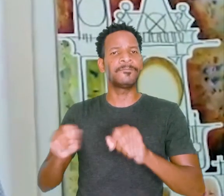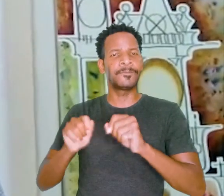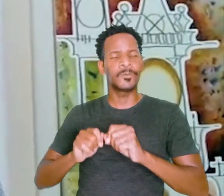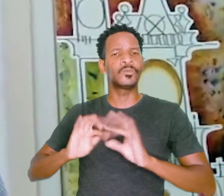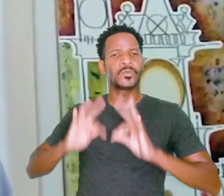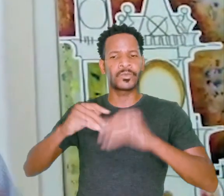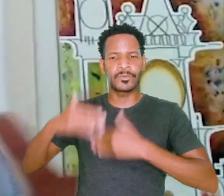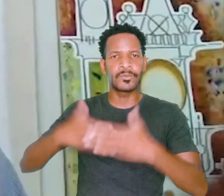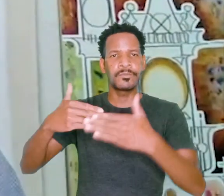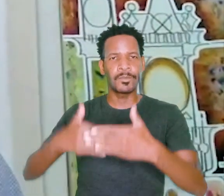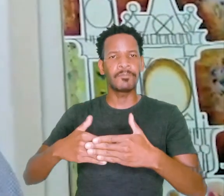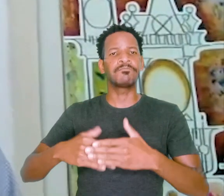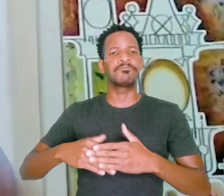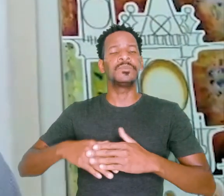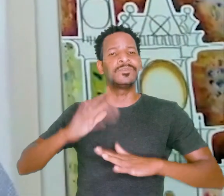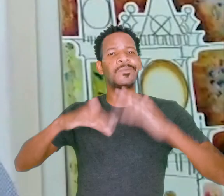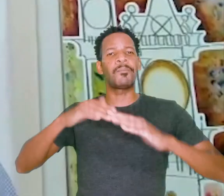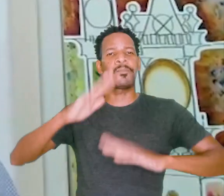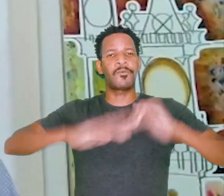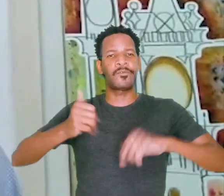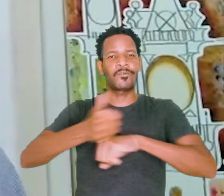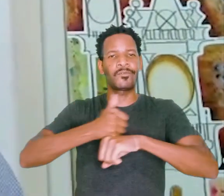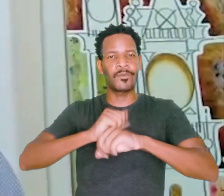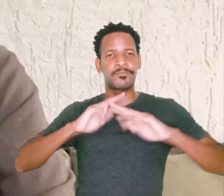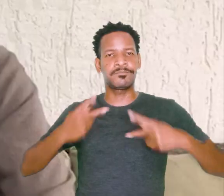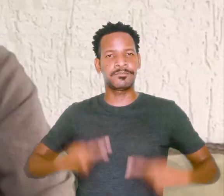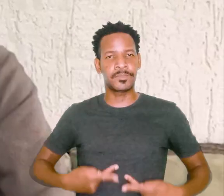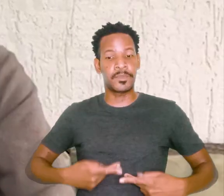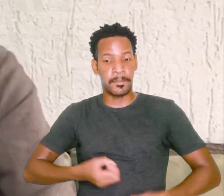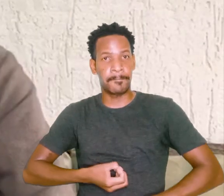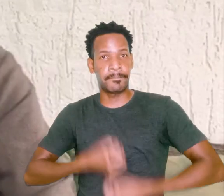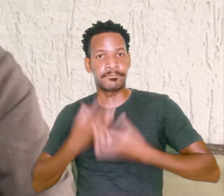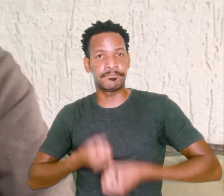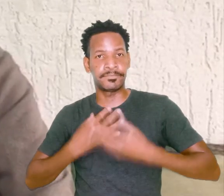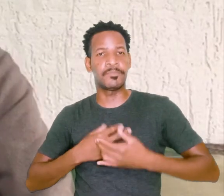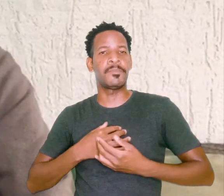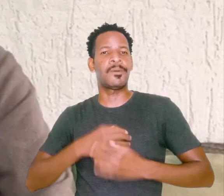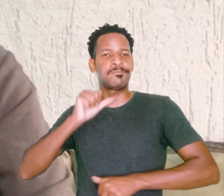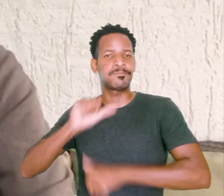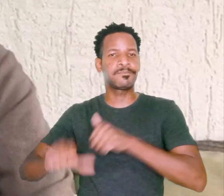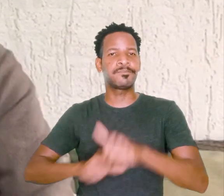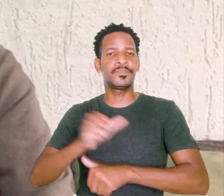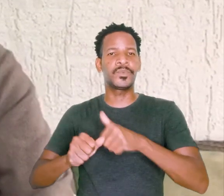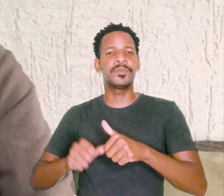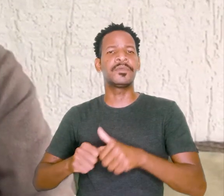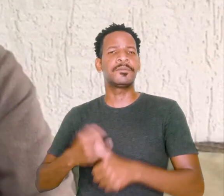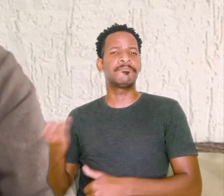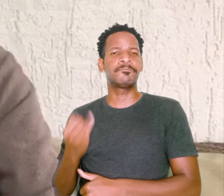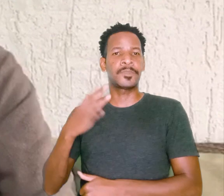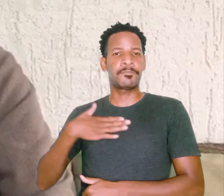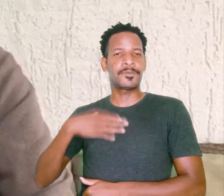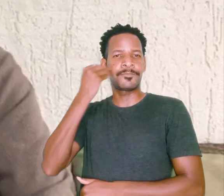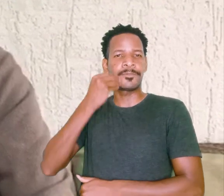chances para o crescimento profissional, humano. Ela produziu uma mudança muito importante na